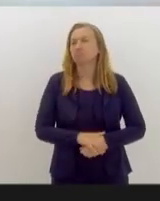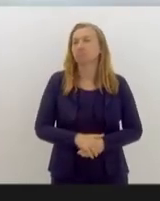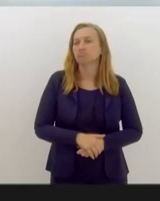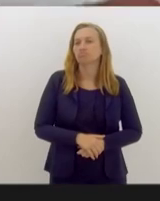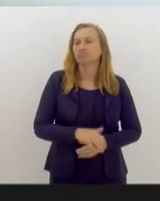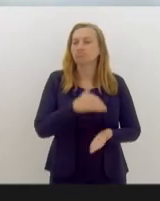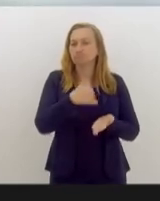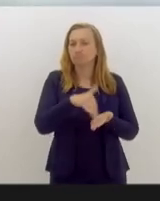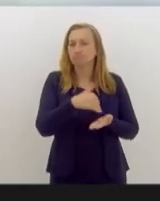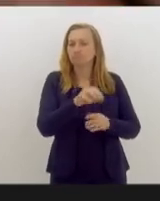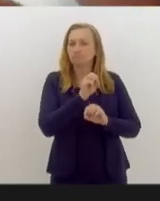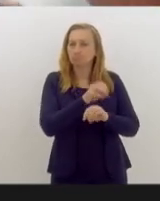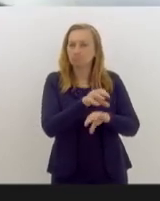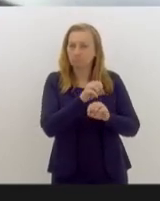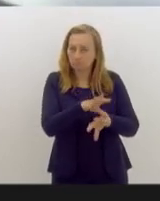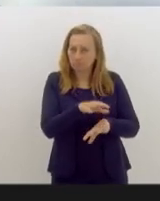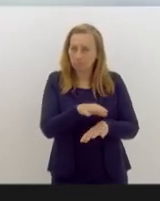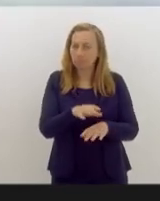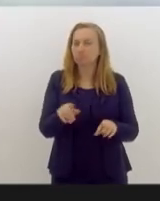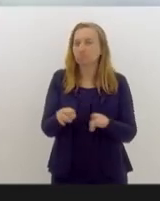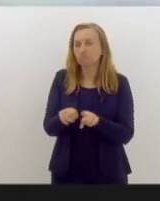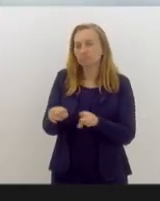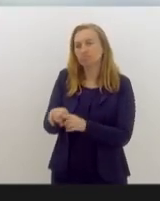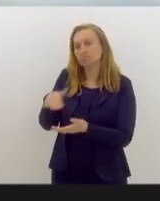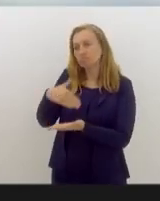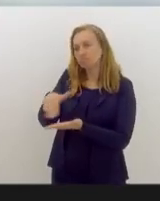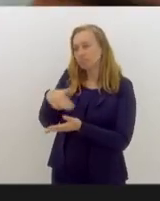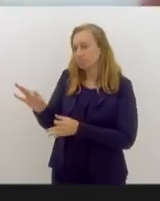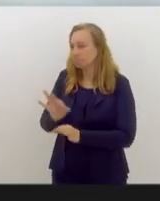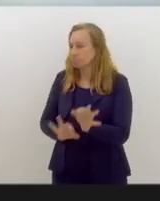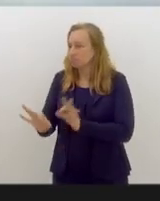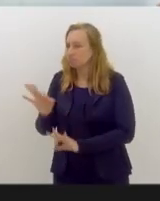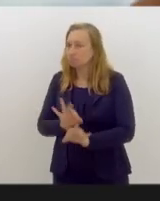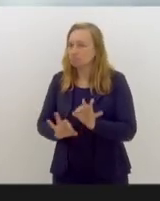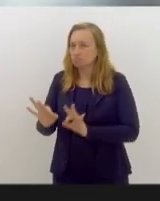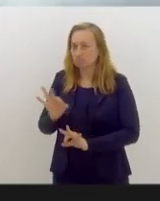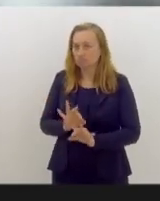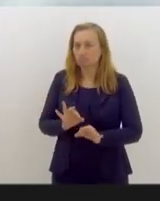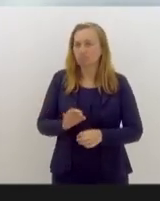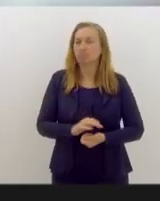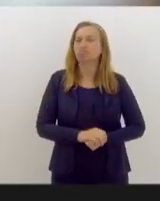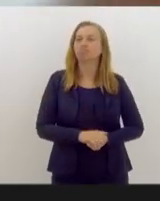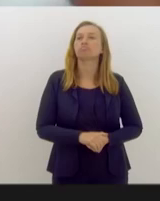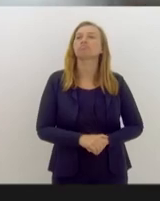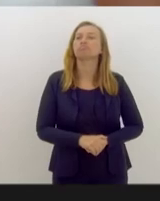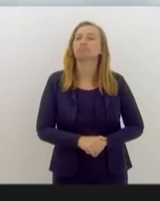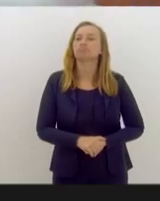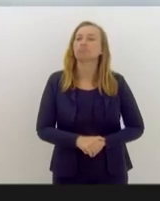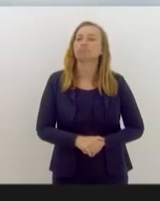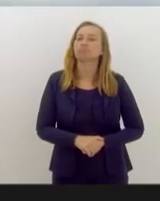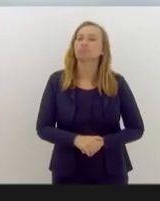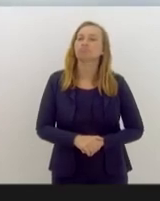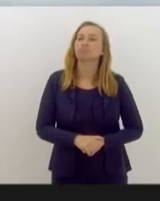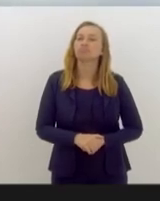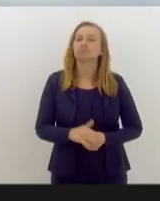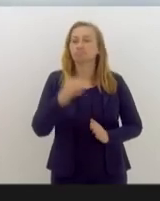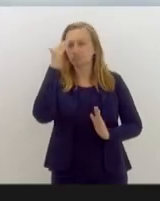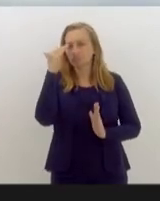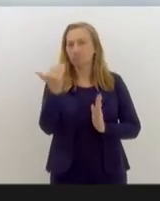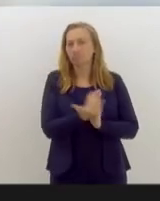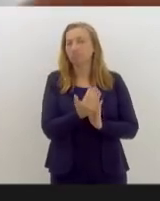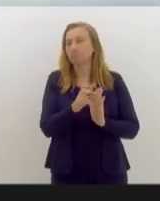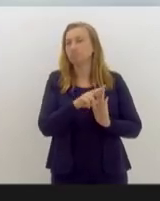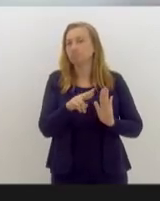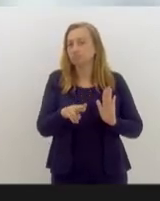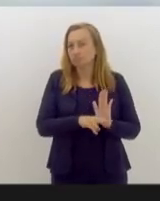da Secretaria, tanto de Fazenda quanto do Planejamento, na participação sobre execução e cumprimento das metas, né?